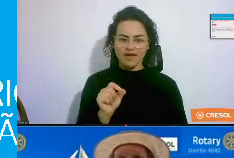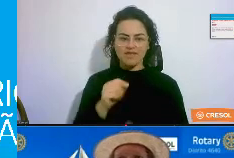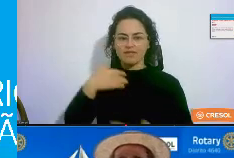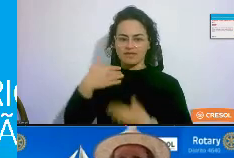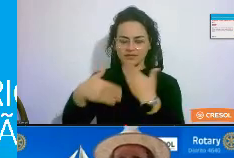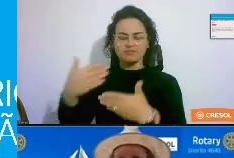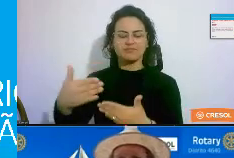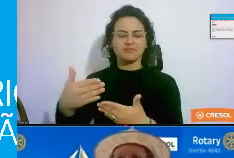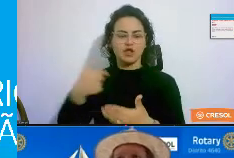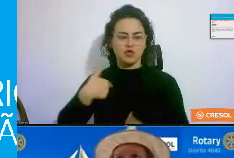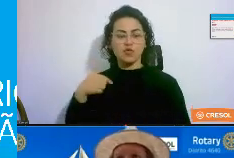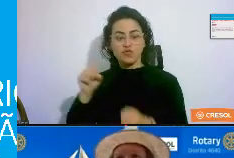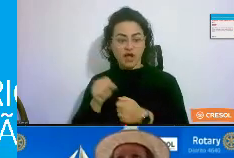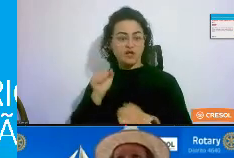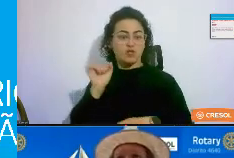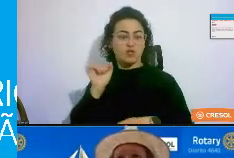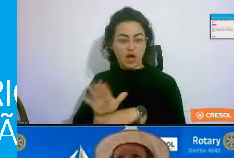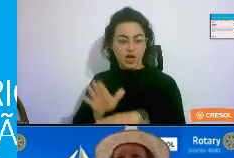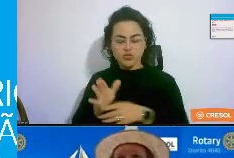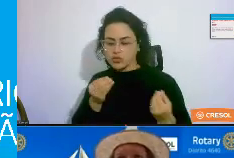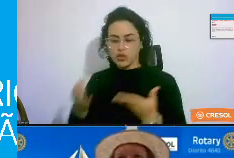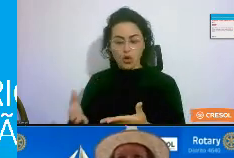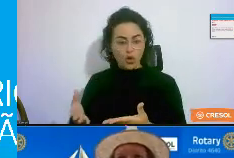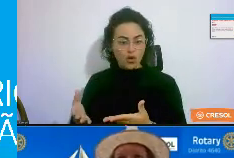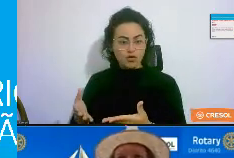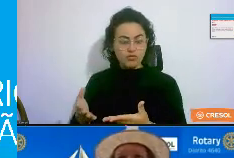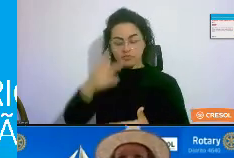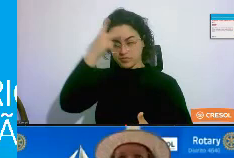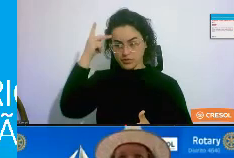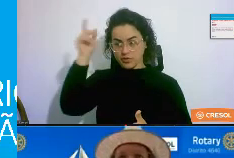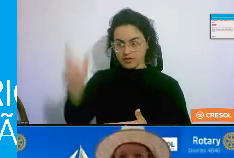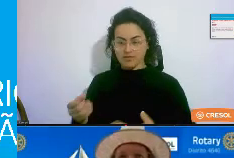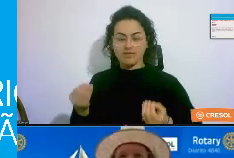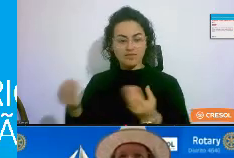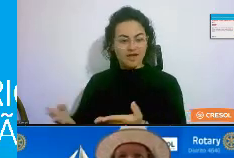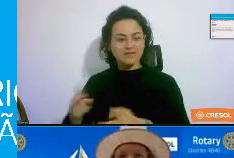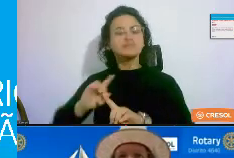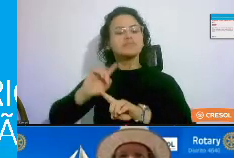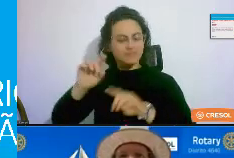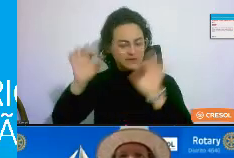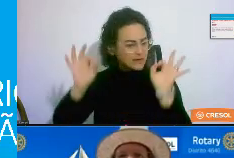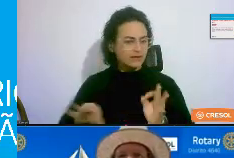você doa alguma coisa para alguém, você recebe isso de volta, hein?